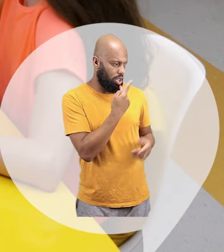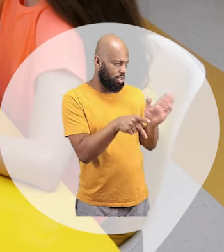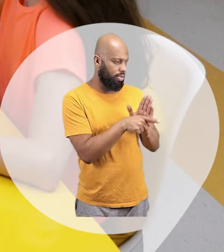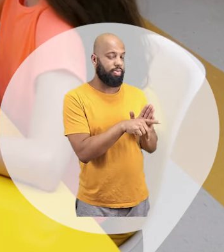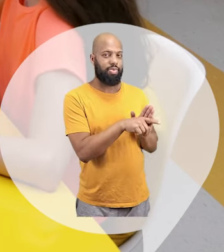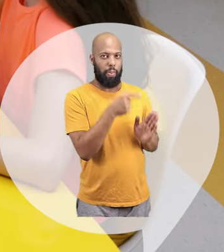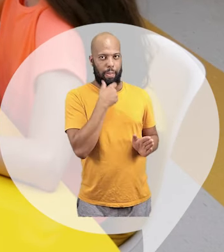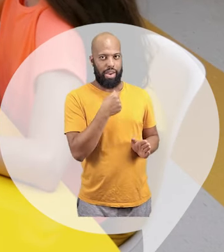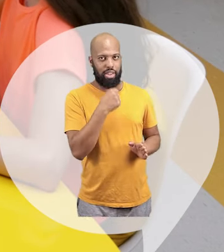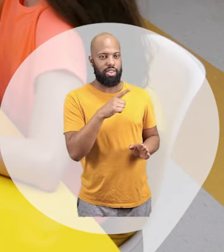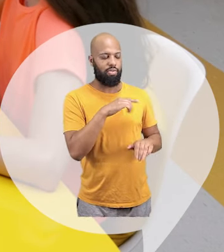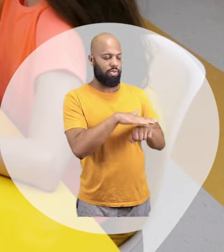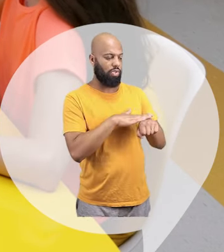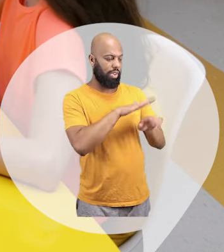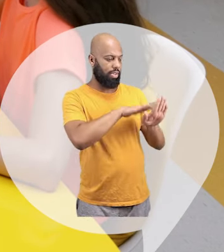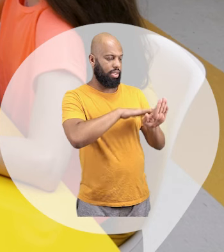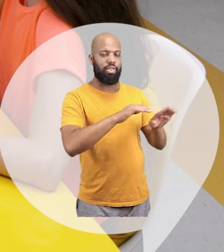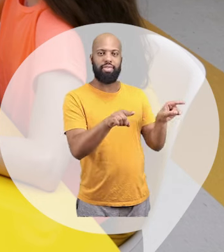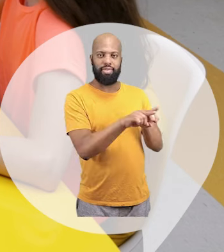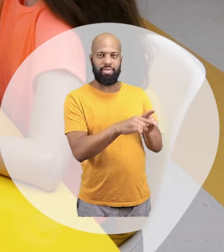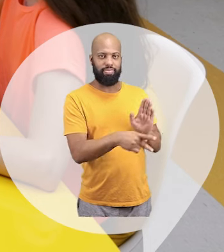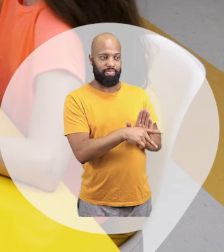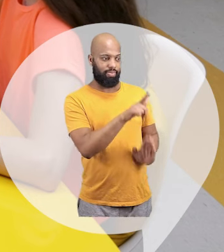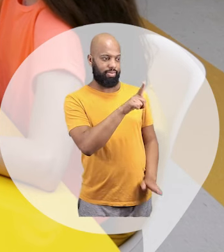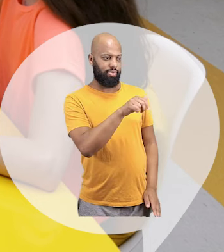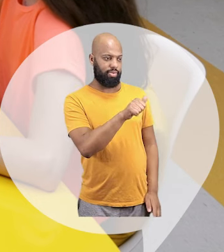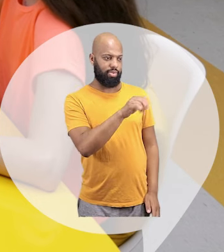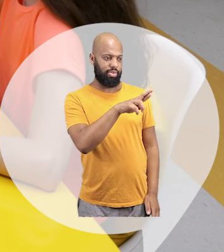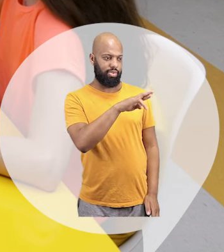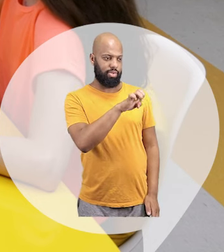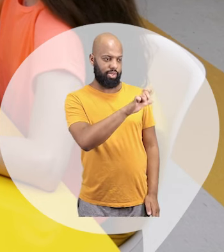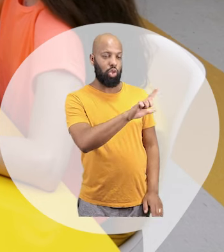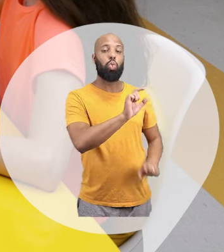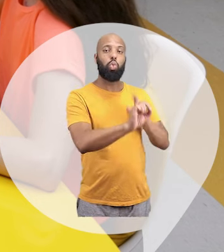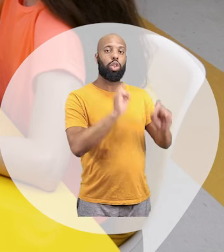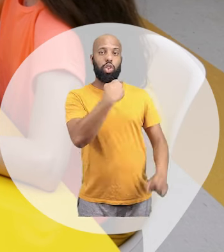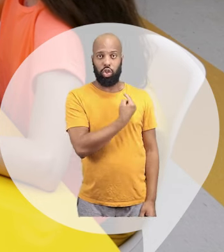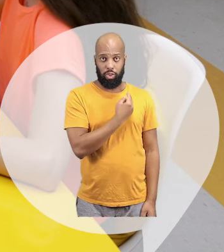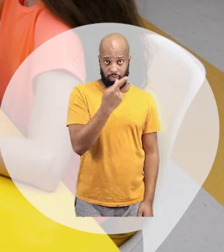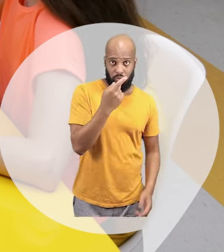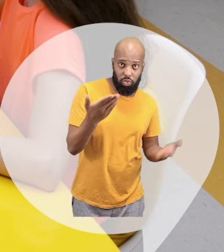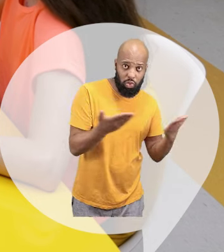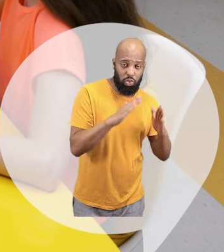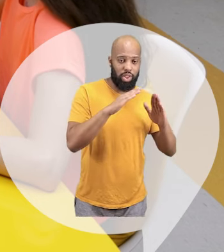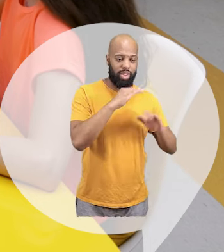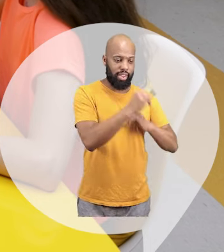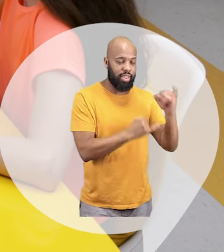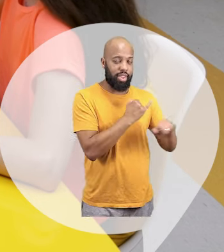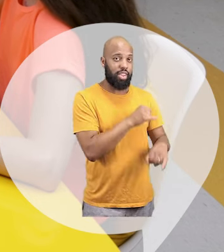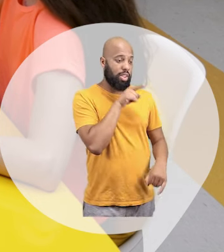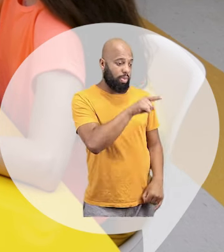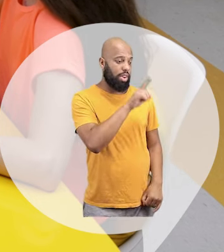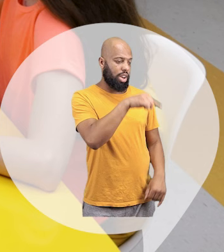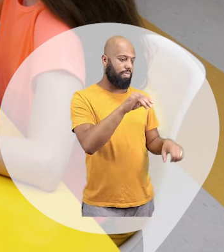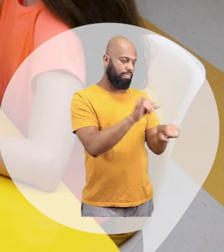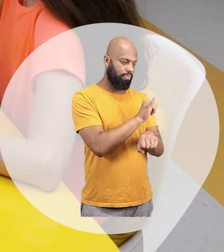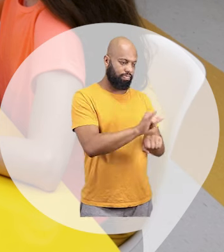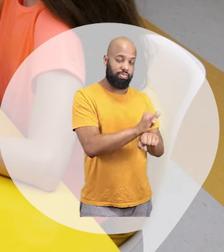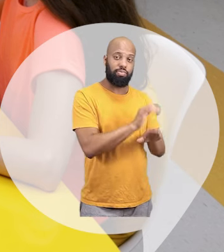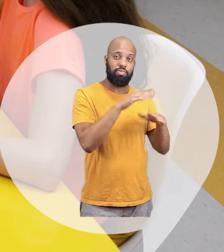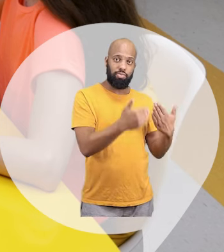o Gabriel e é uma conversa que a gente teve até nas bastidores com o Gabriel né que é isso que a gente falou agora que a internet para ele é uma